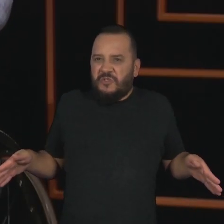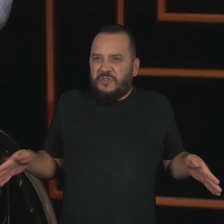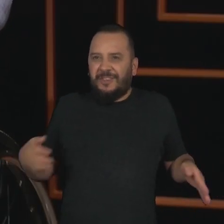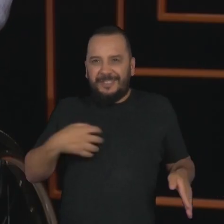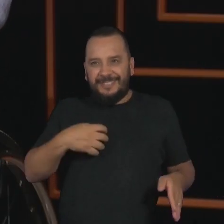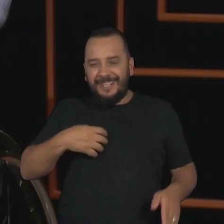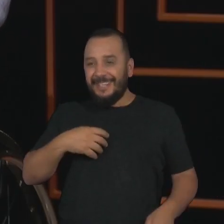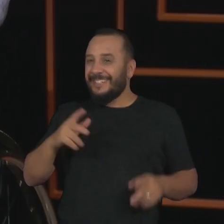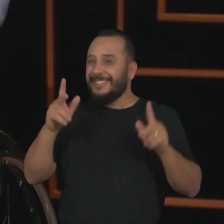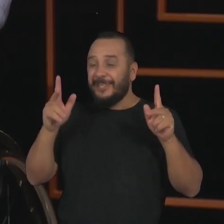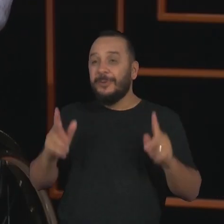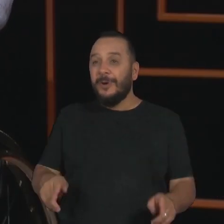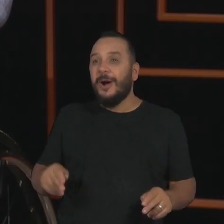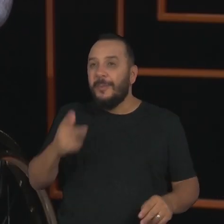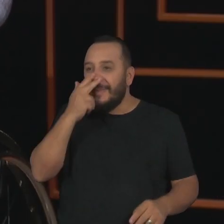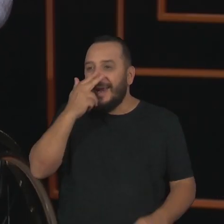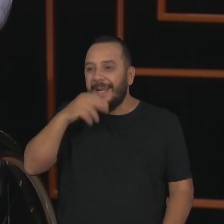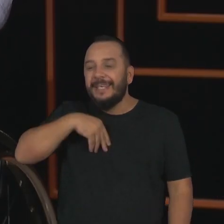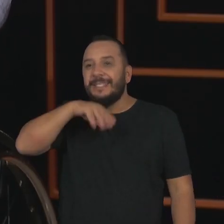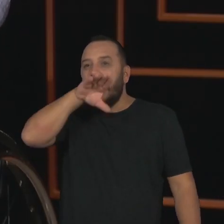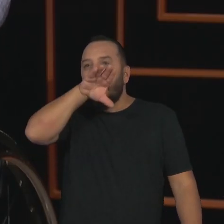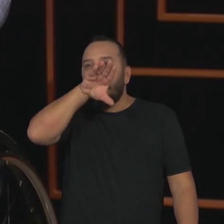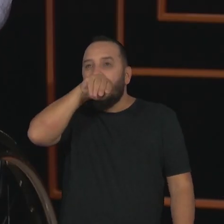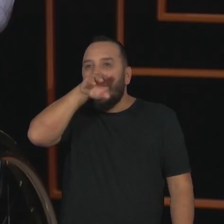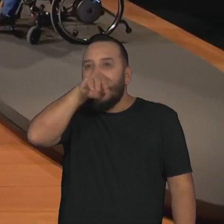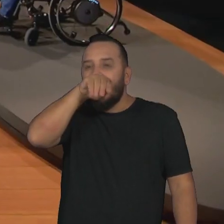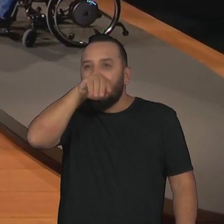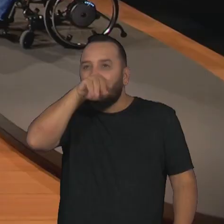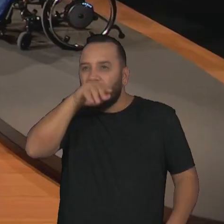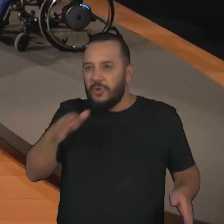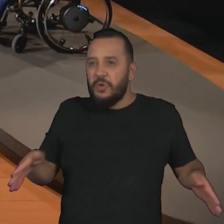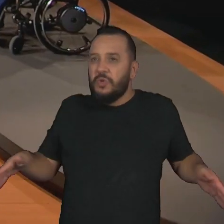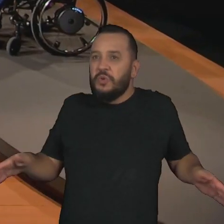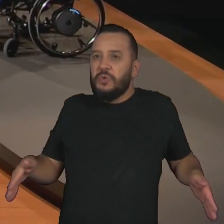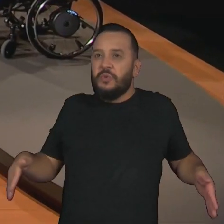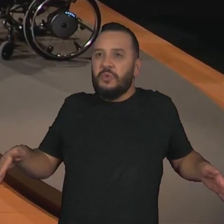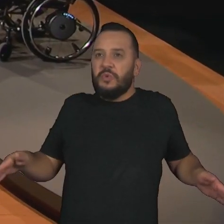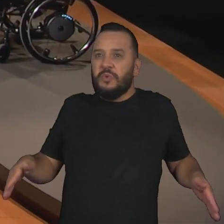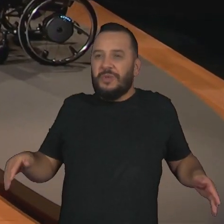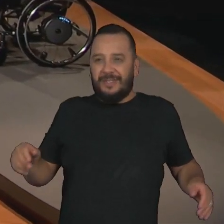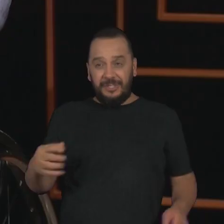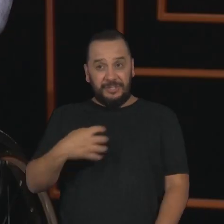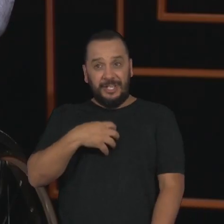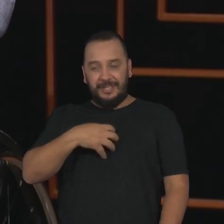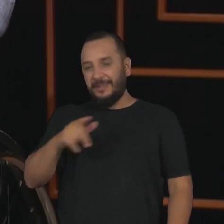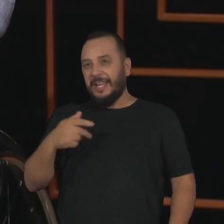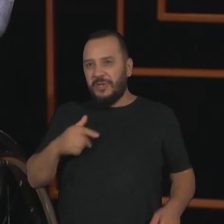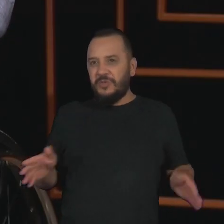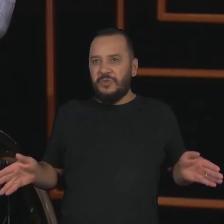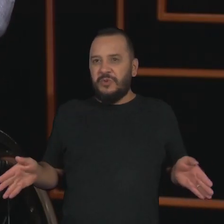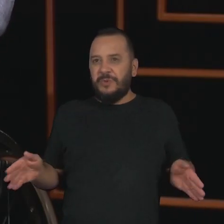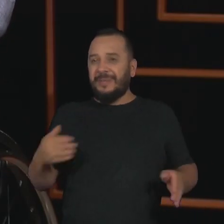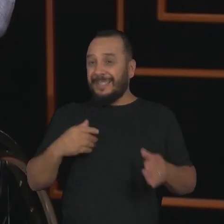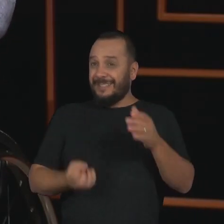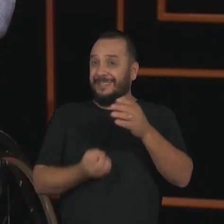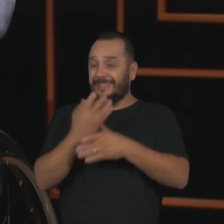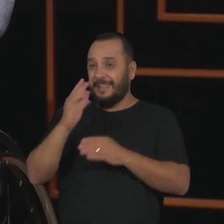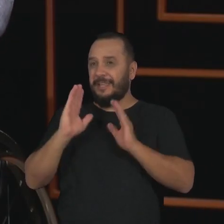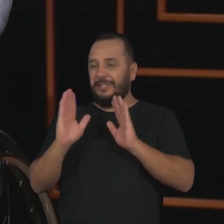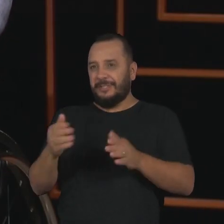pensando no voo do pato e tal. E isso foi se desenvolvendo, né? E, atualmente,